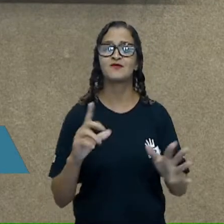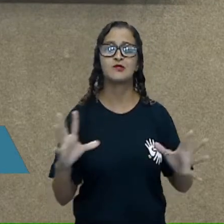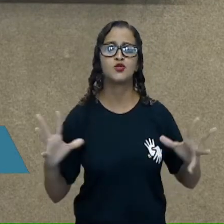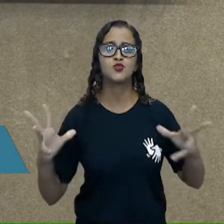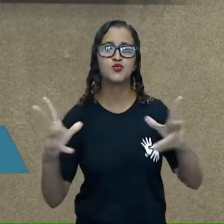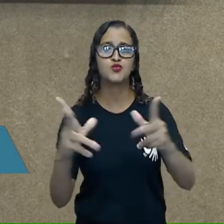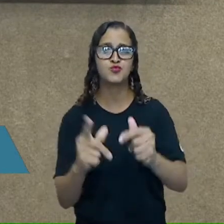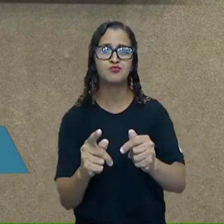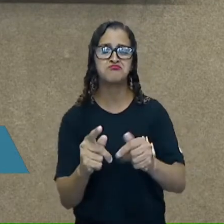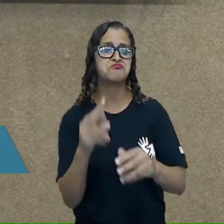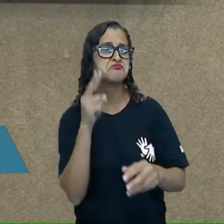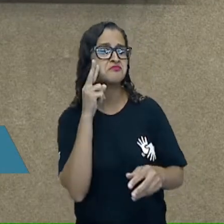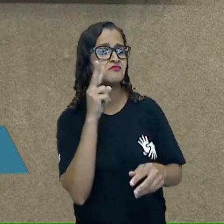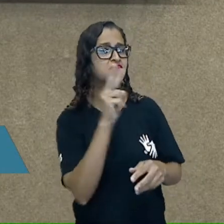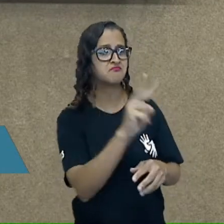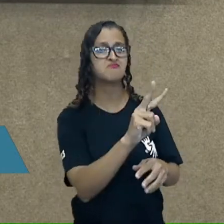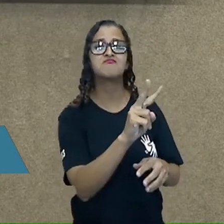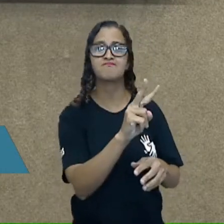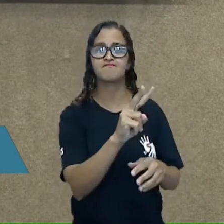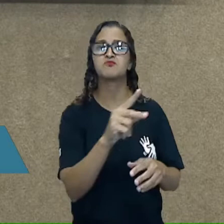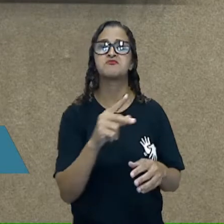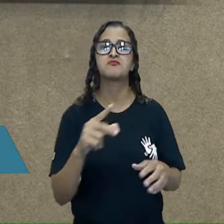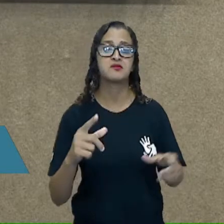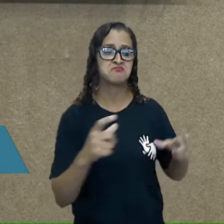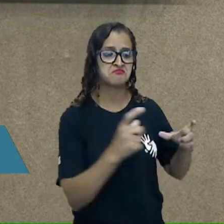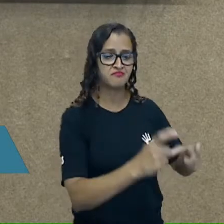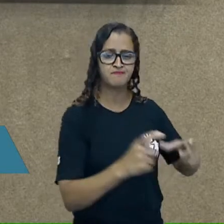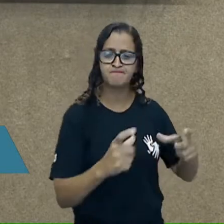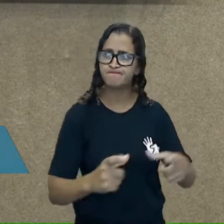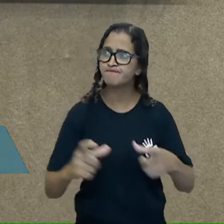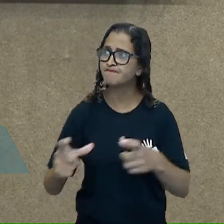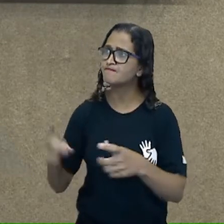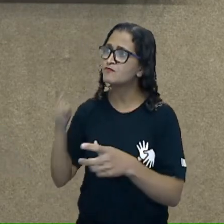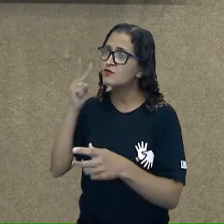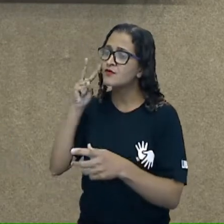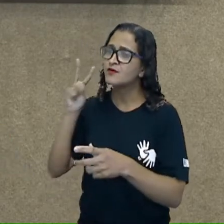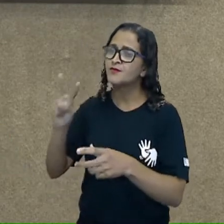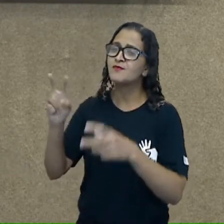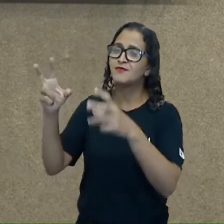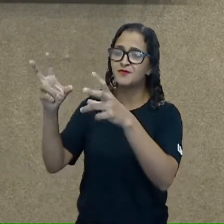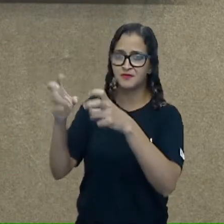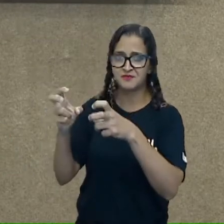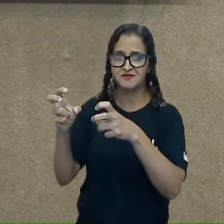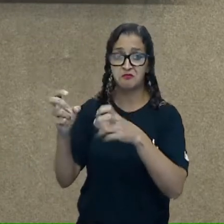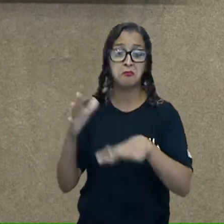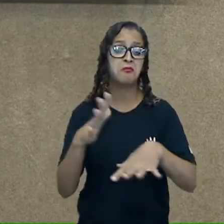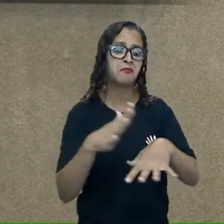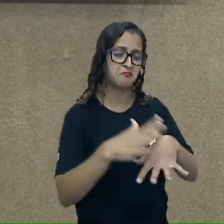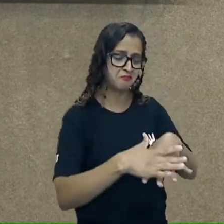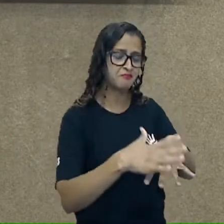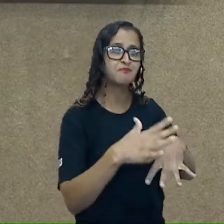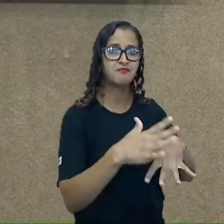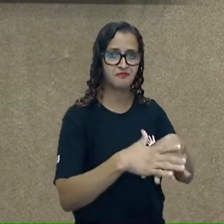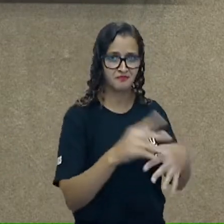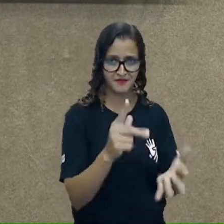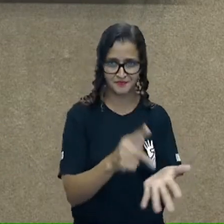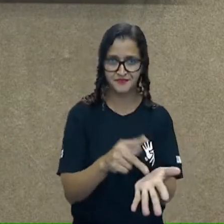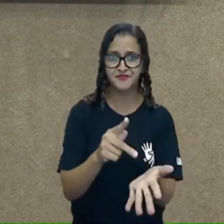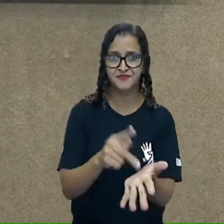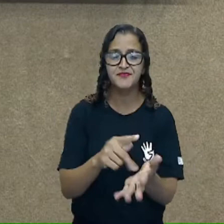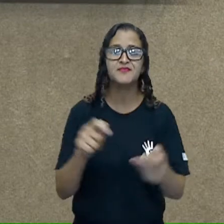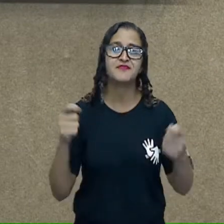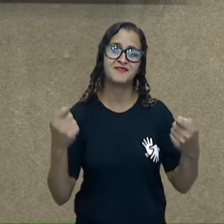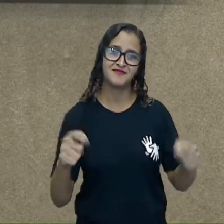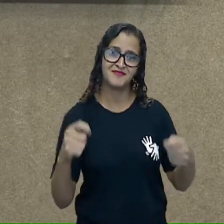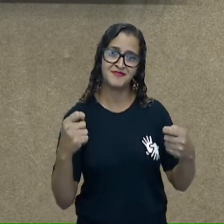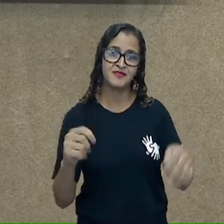tudo na nossa vida. Todos os lugares que nós olharmos, vamos perceber matemática. Então,